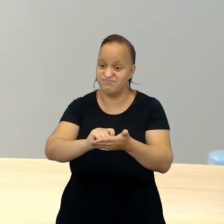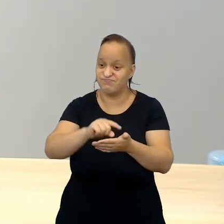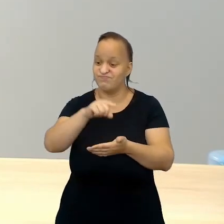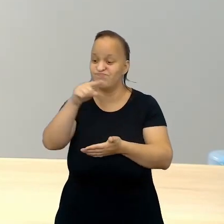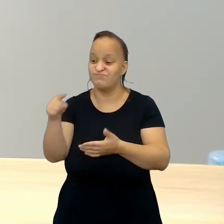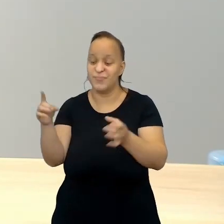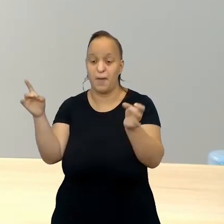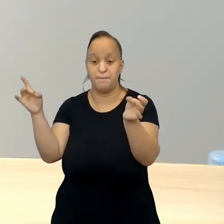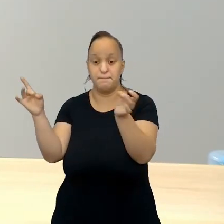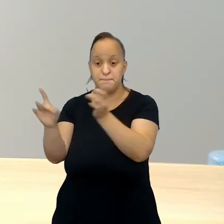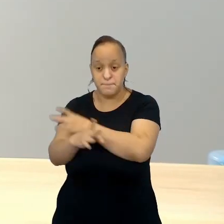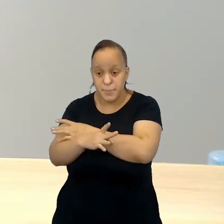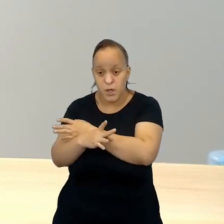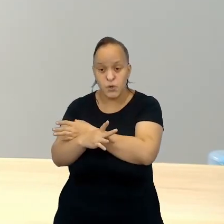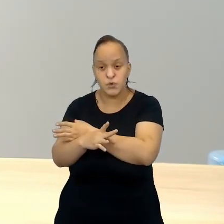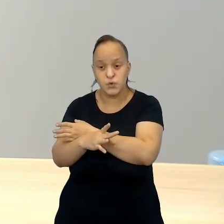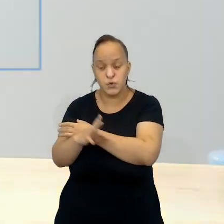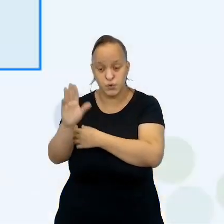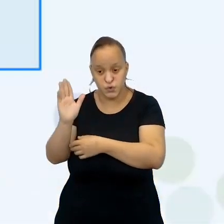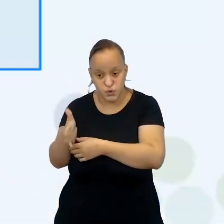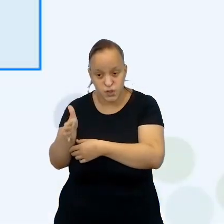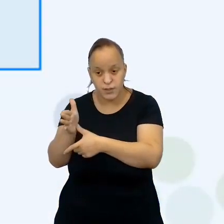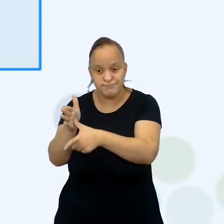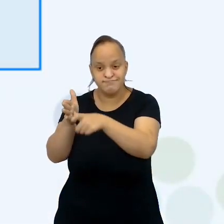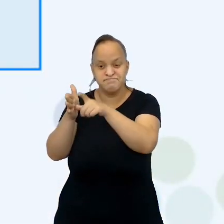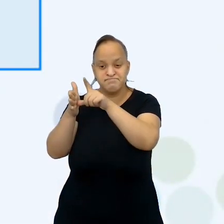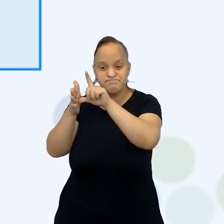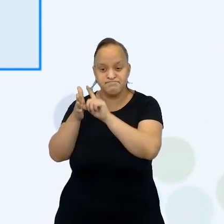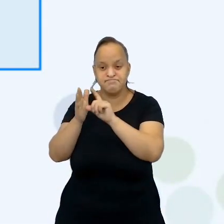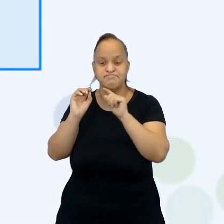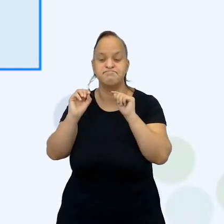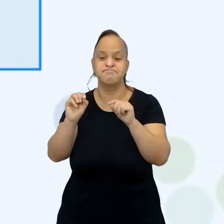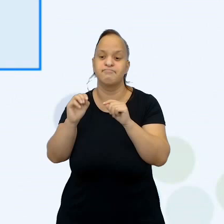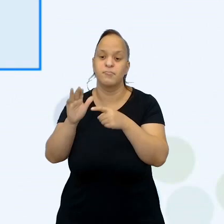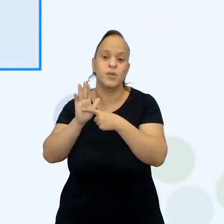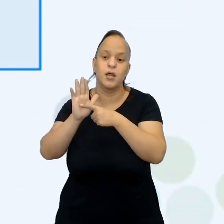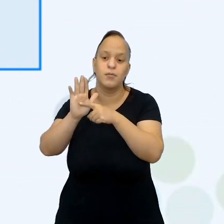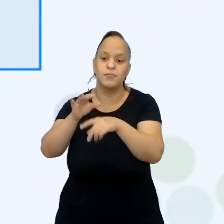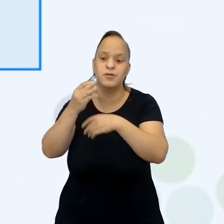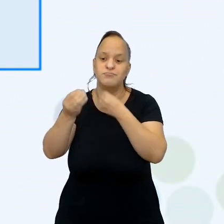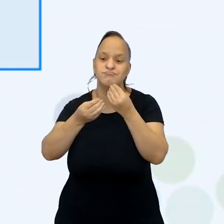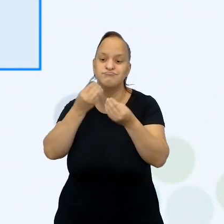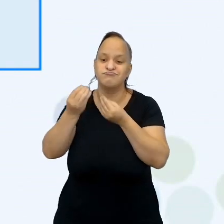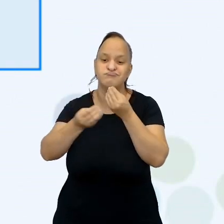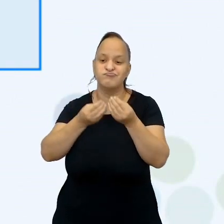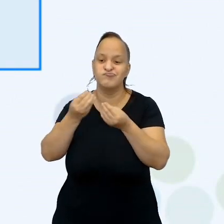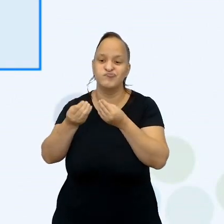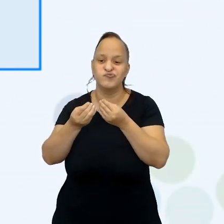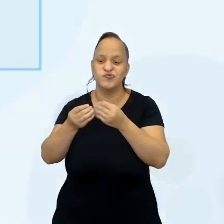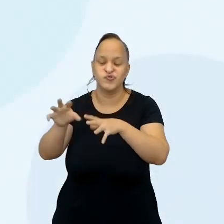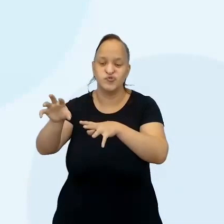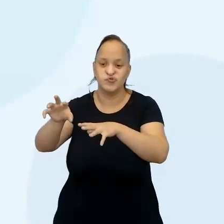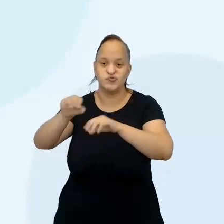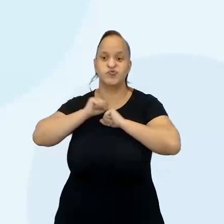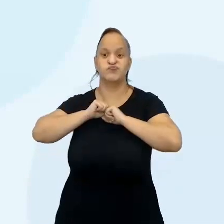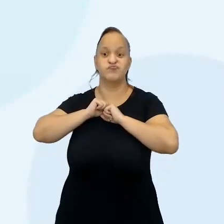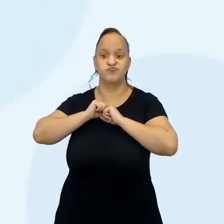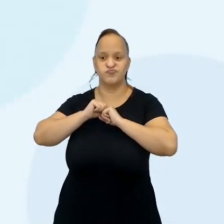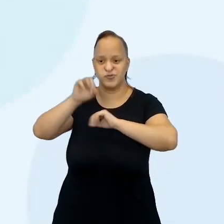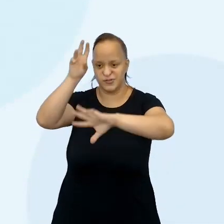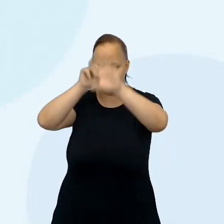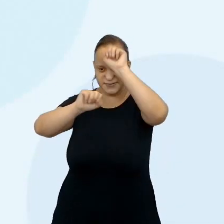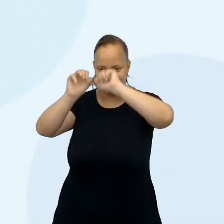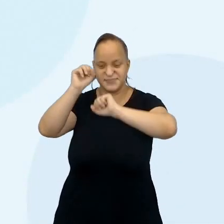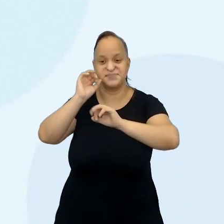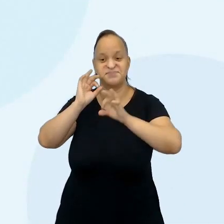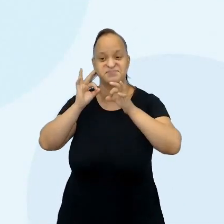atividade, para que os alunos mostrem como é que eles se apropriaram dessa aprendizagem.